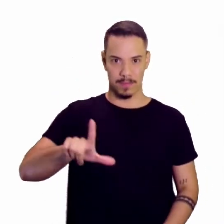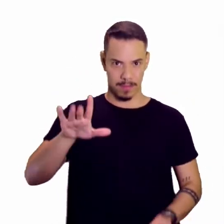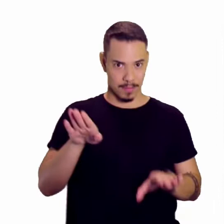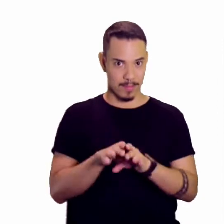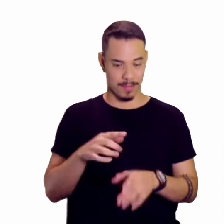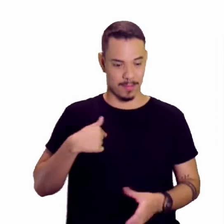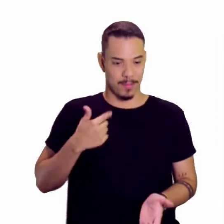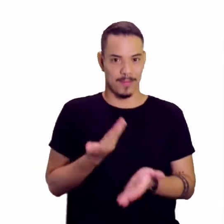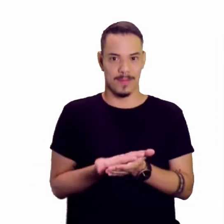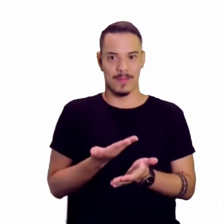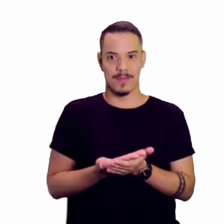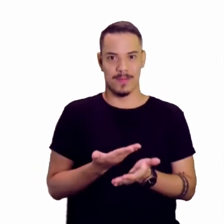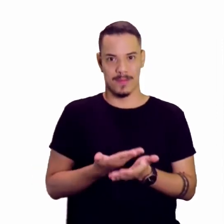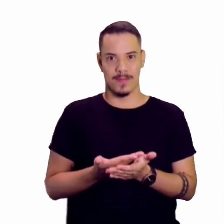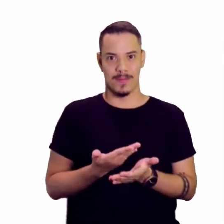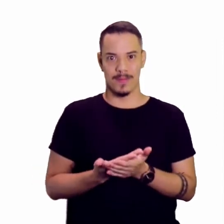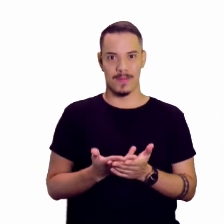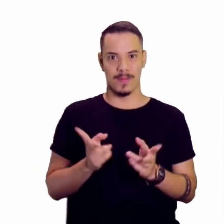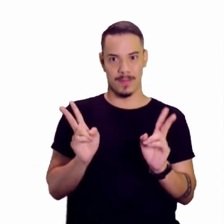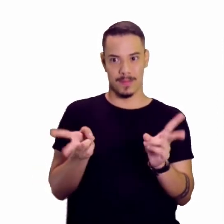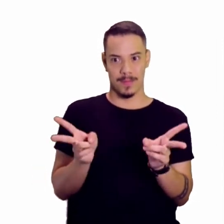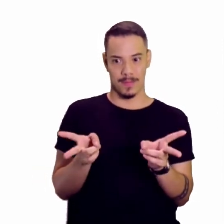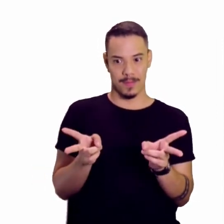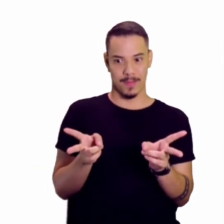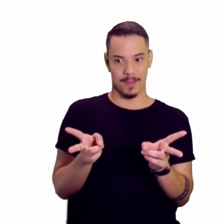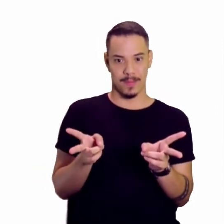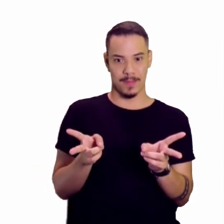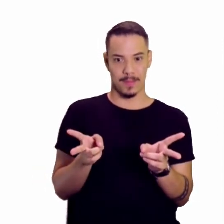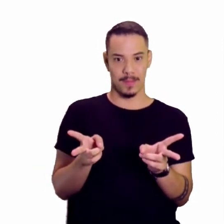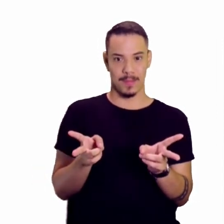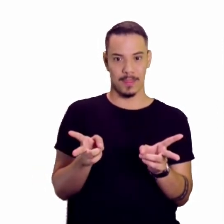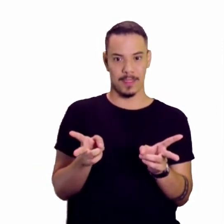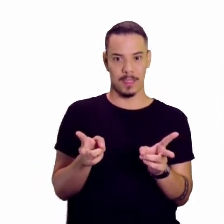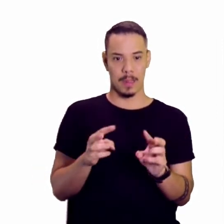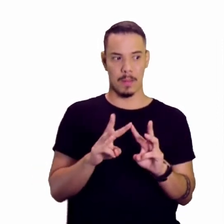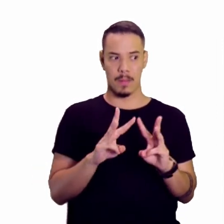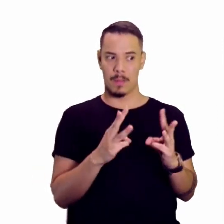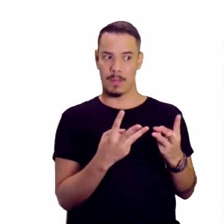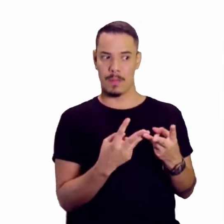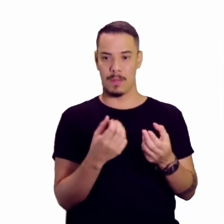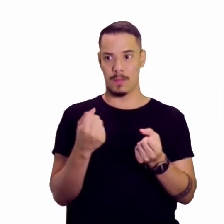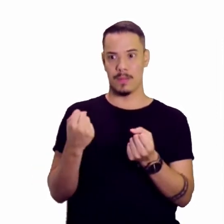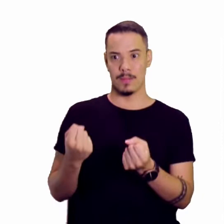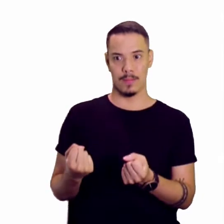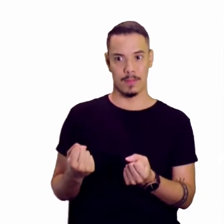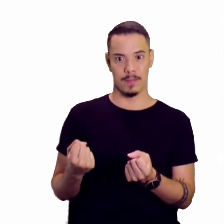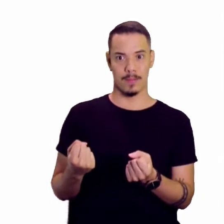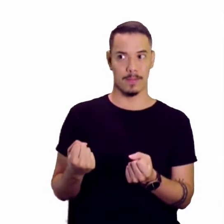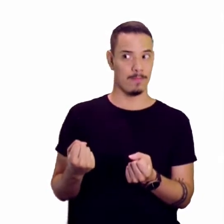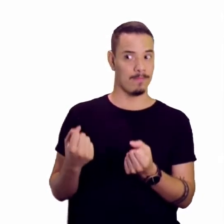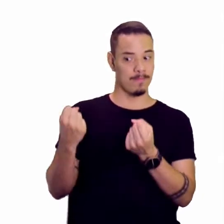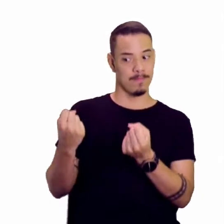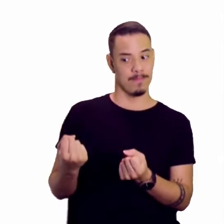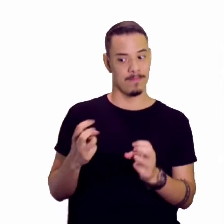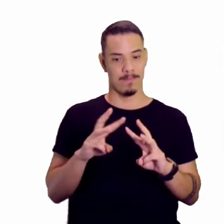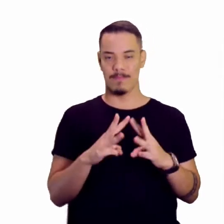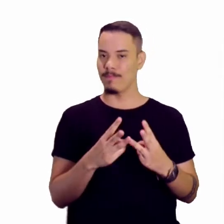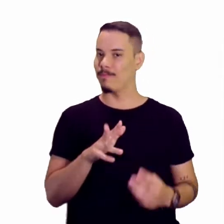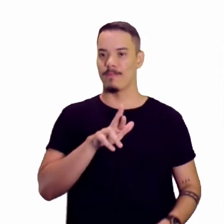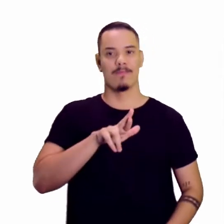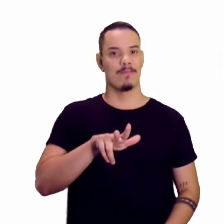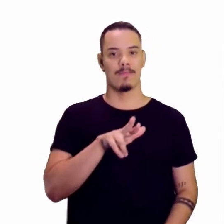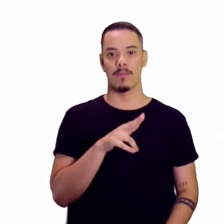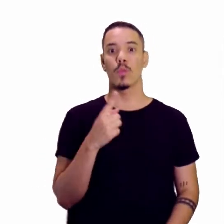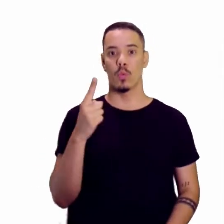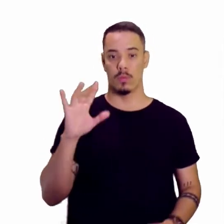literário. São a mesma coisa? Massa e peso. Massa e peso. Peso e massa. Nós vamos ver que não é, um